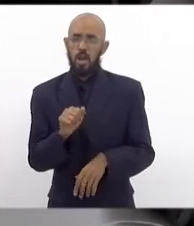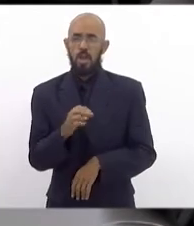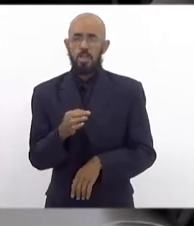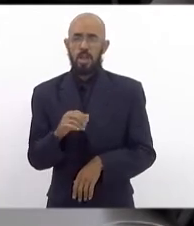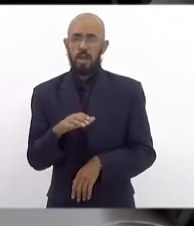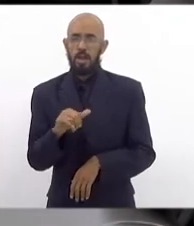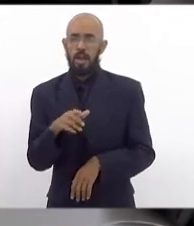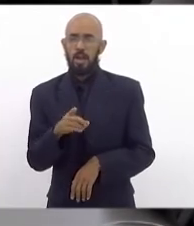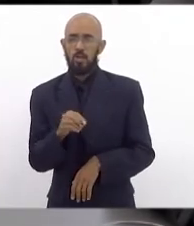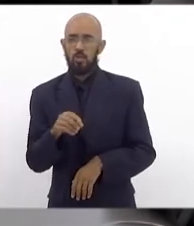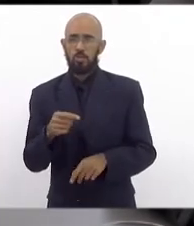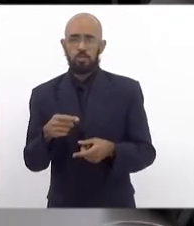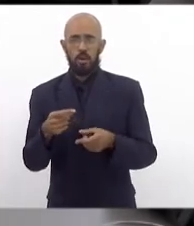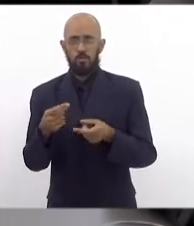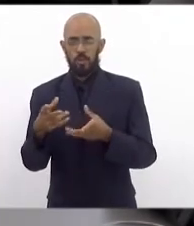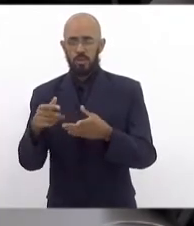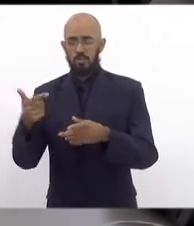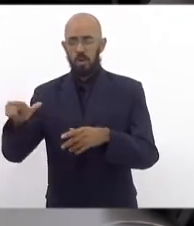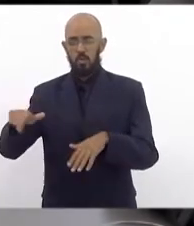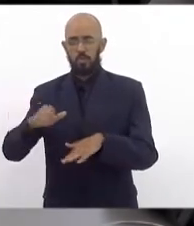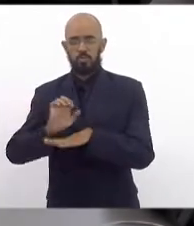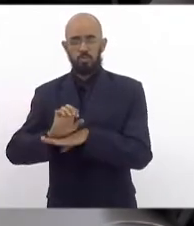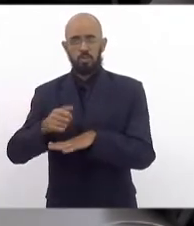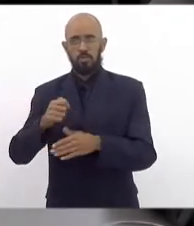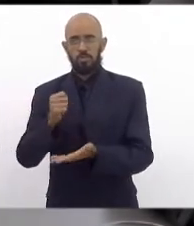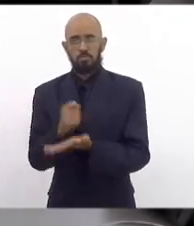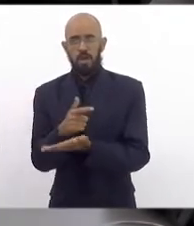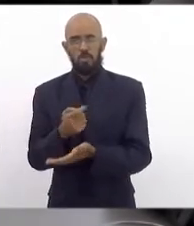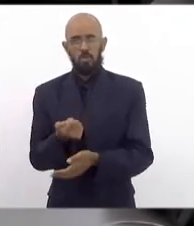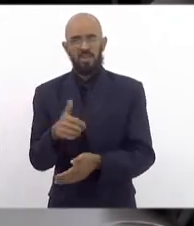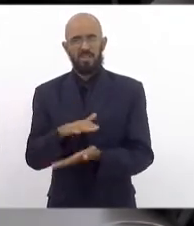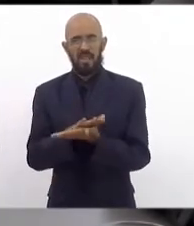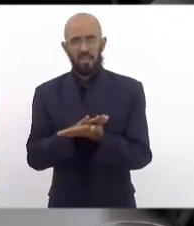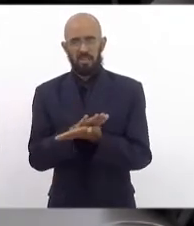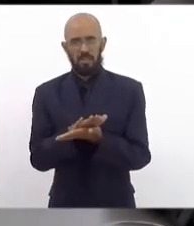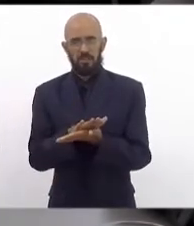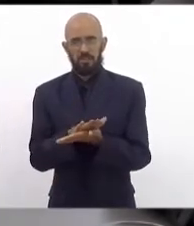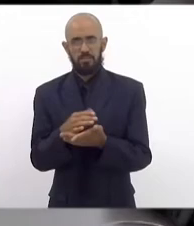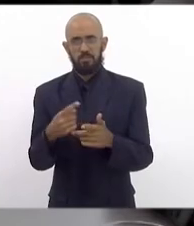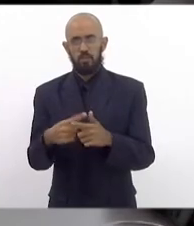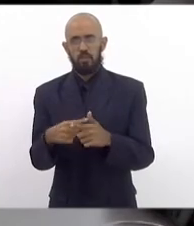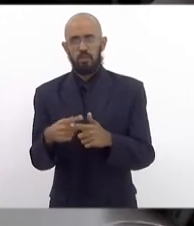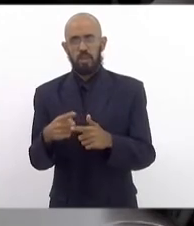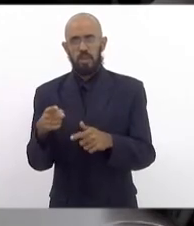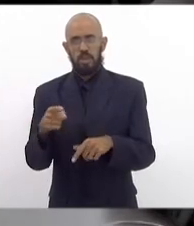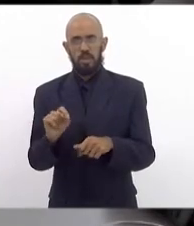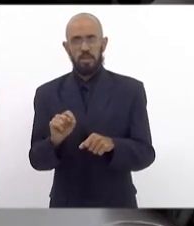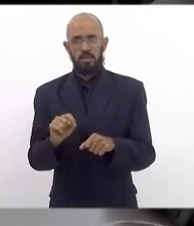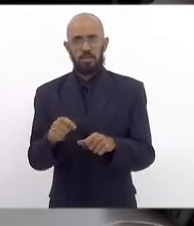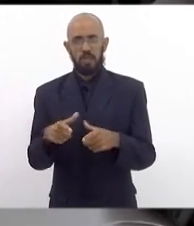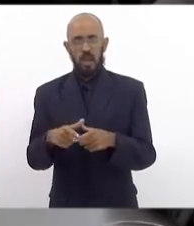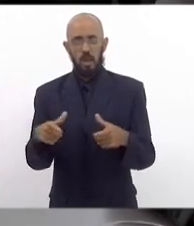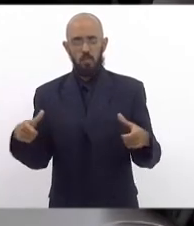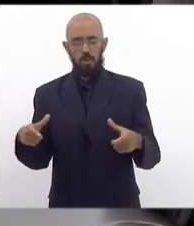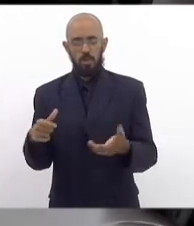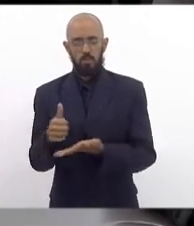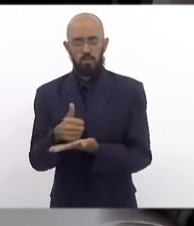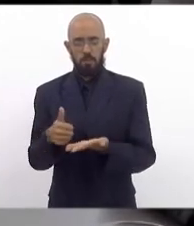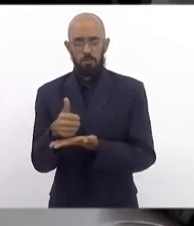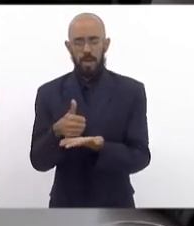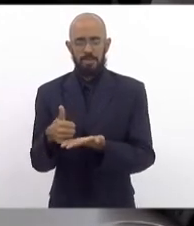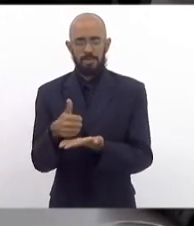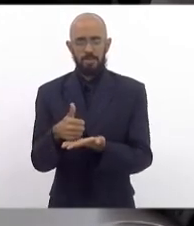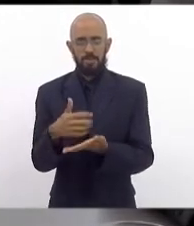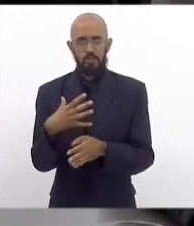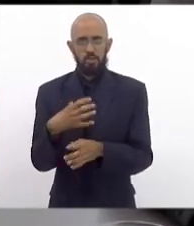poder exportar para outro estado sem pagar praticamente nada porque esse essa maneira de aumento da base de cálculo que